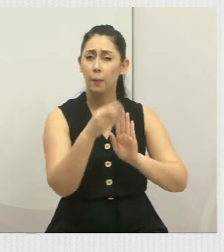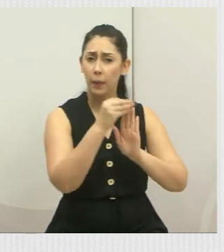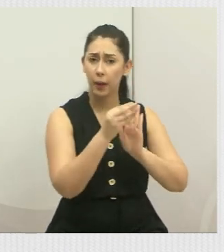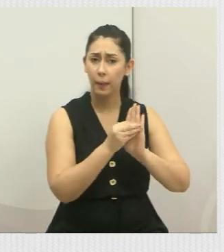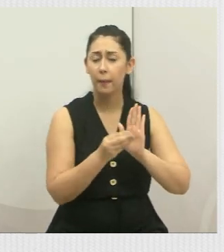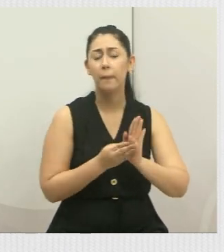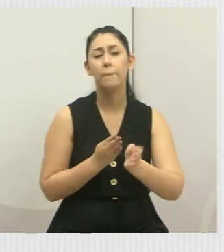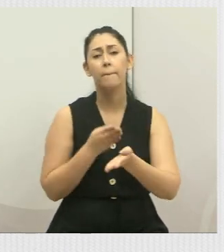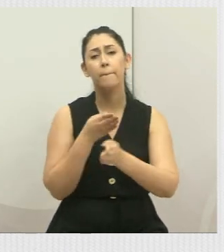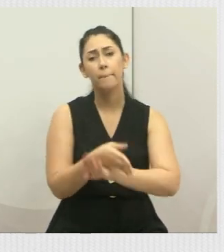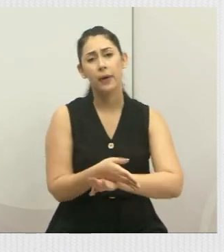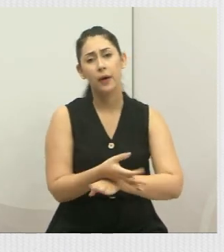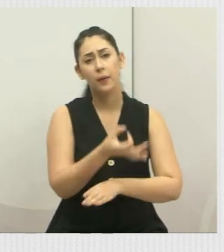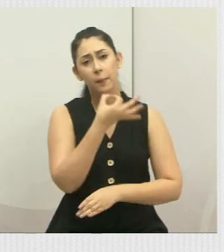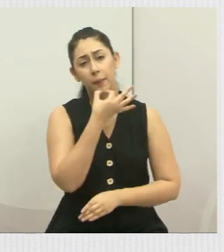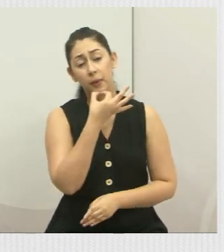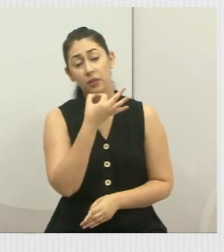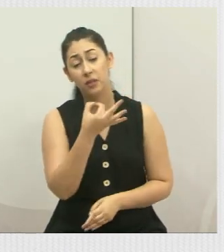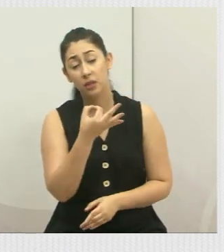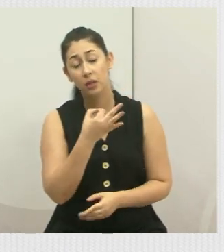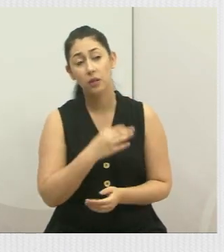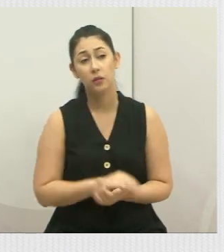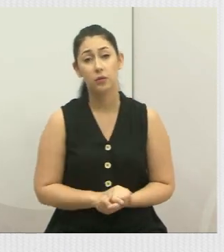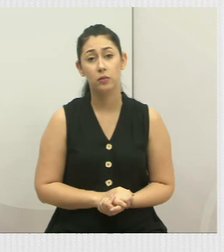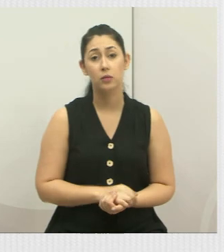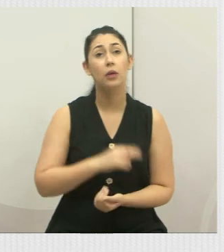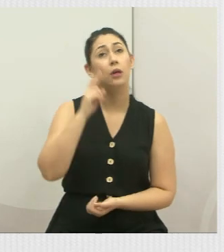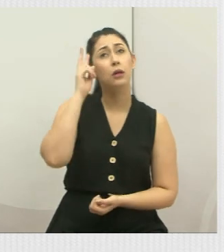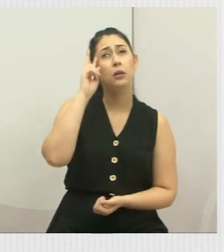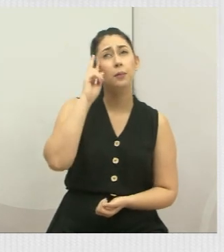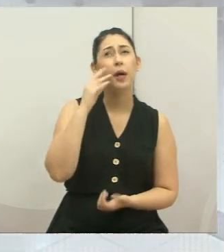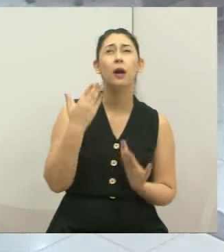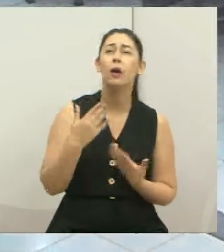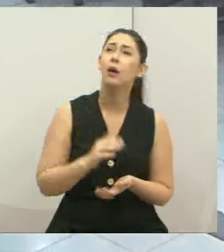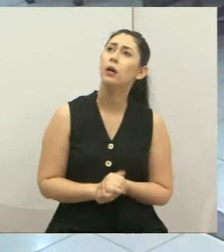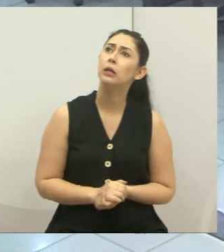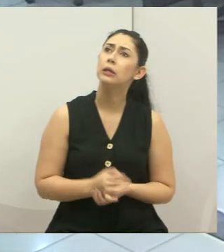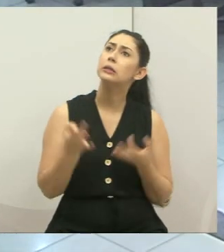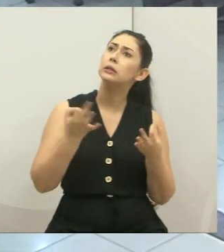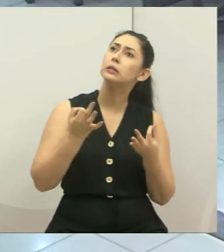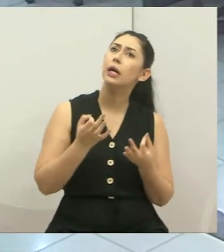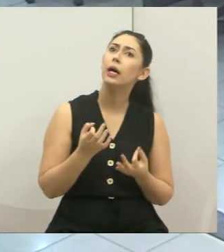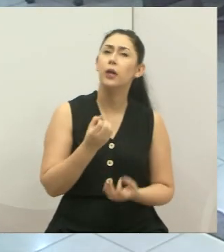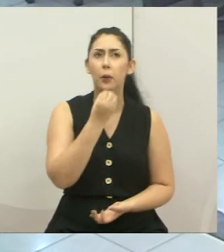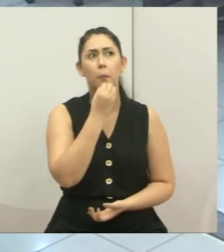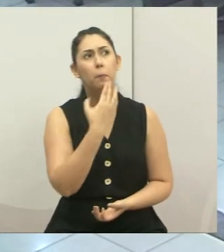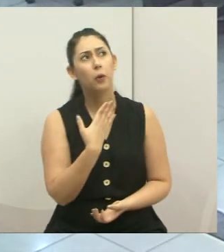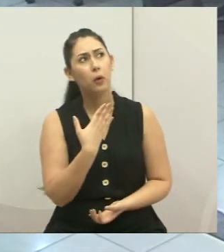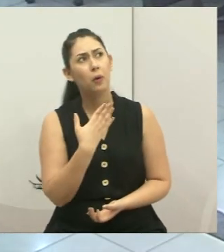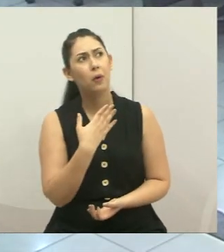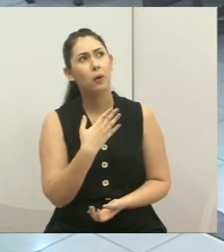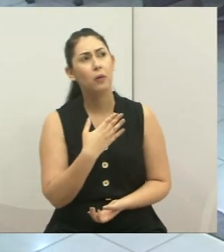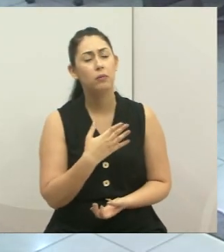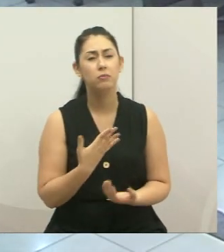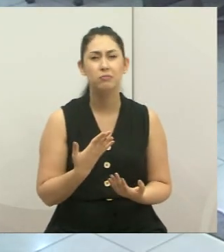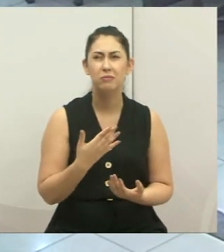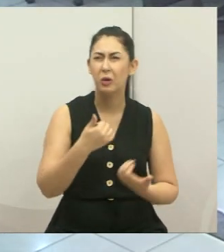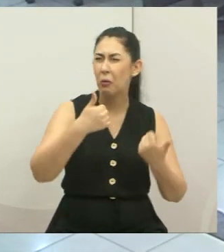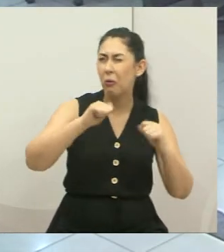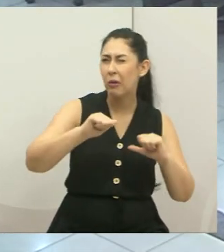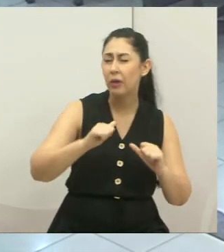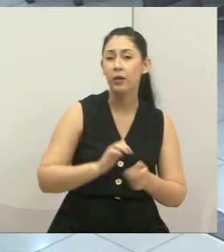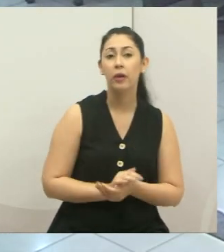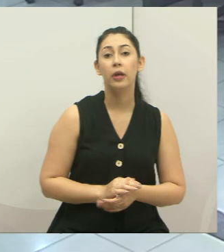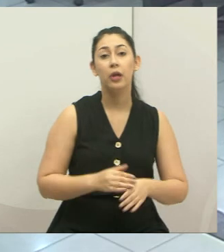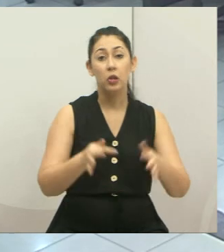formulário lá, deixando a sua opinião. Você vai se lembrar agora, ruim, regular, bom e ótimo. E, ao final, deixe as suas